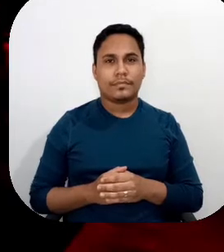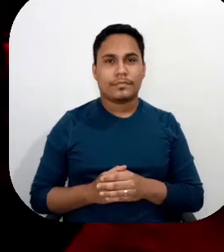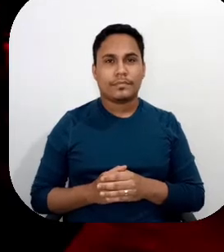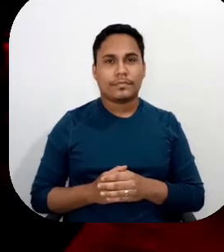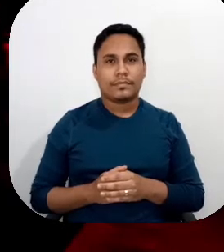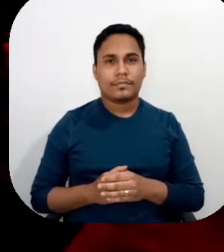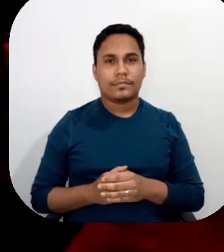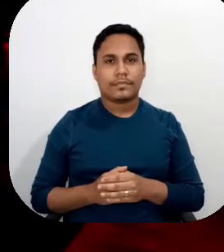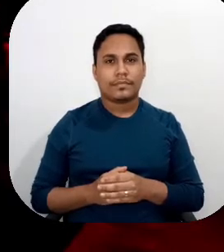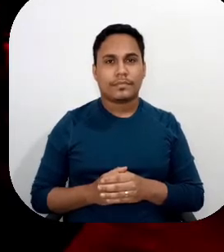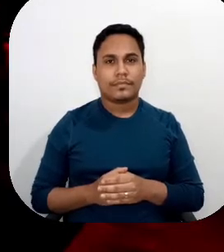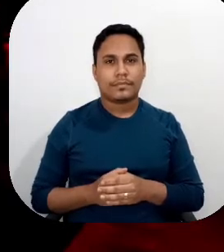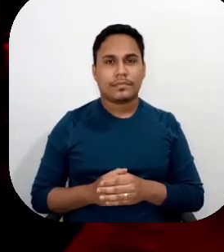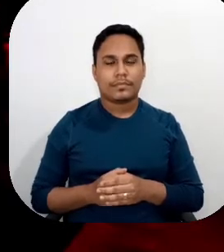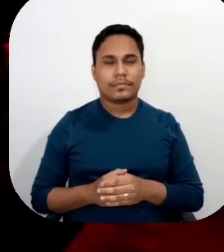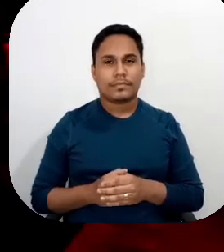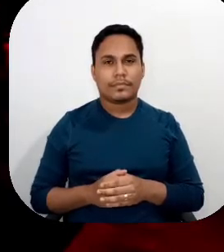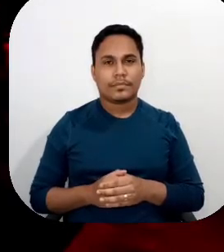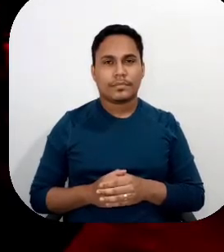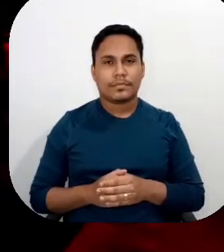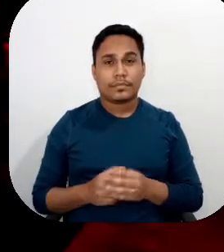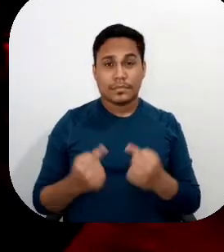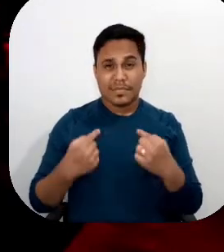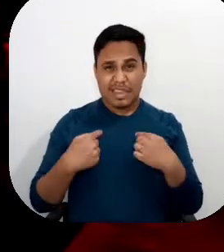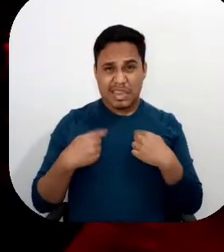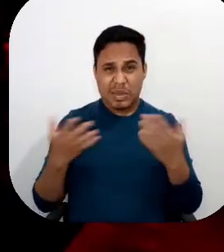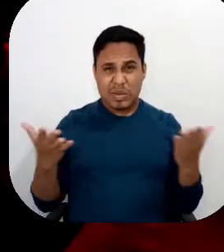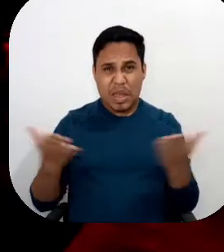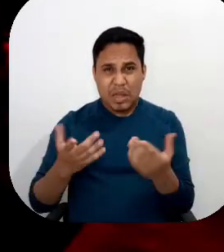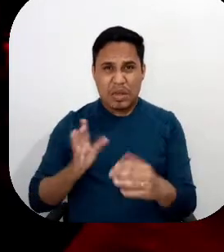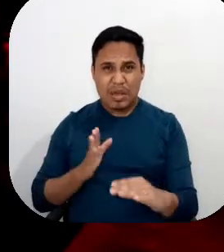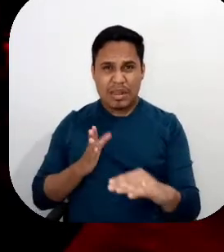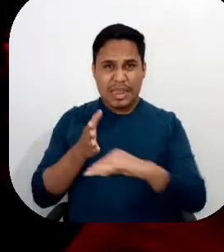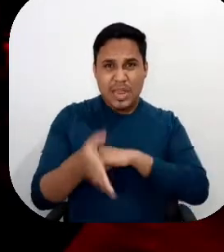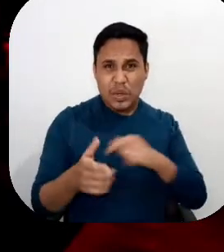Ah, eu não entro mais aqui.